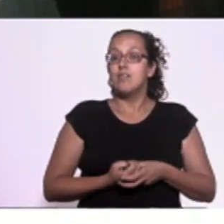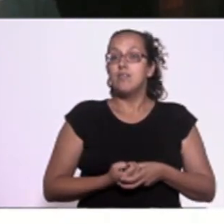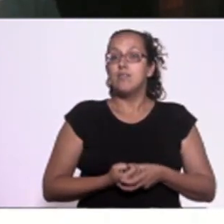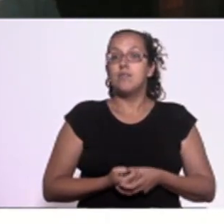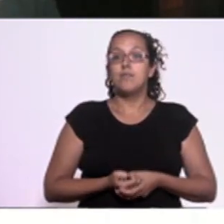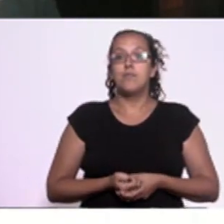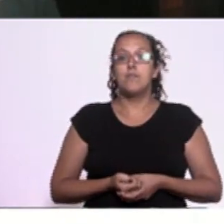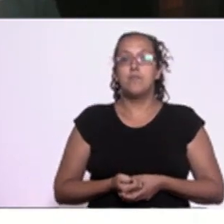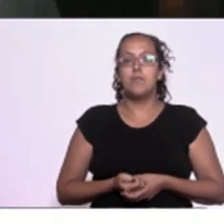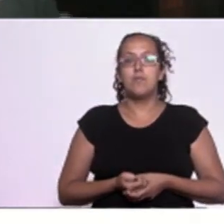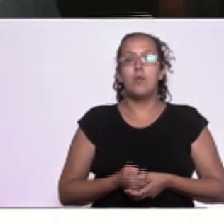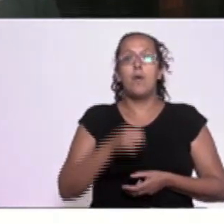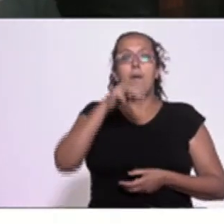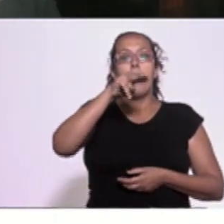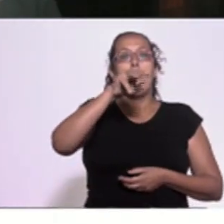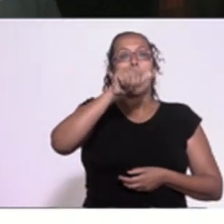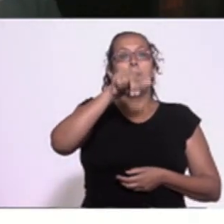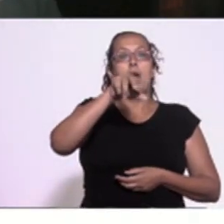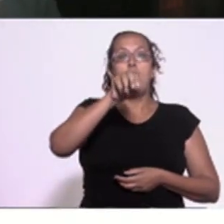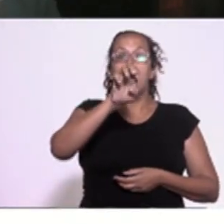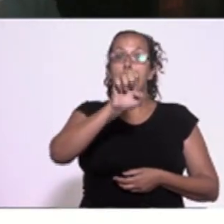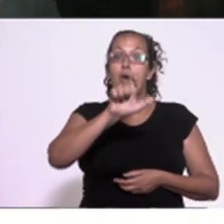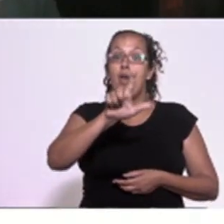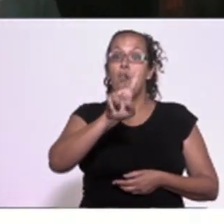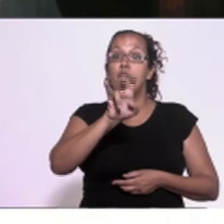o senhor Manuel Vieira,